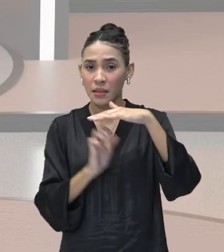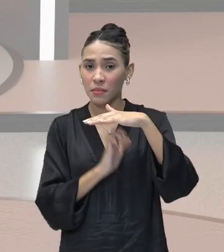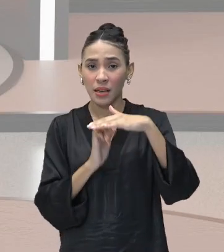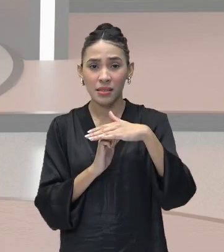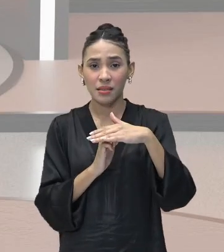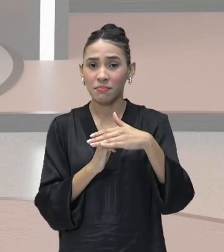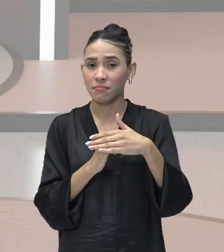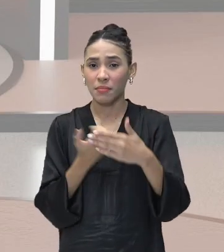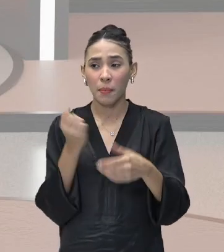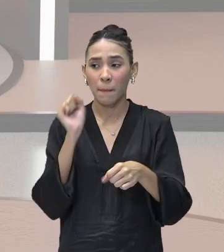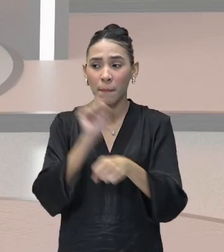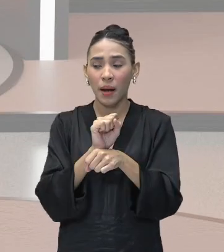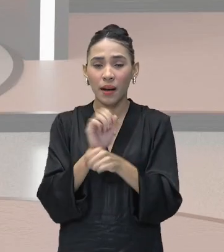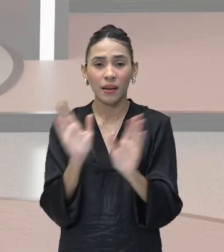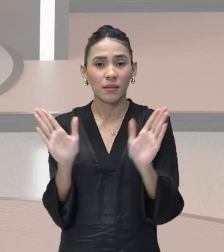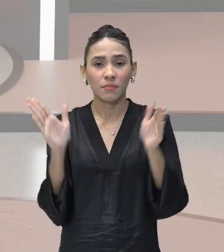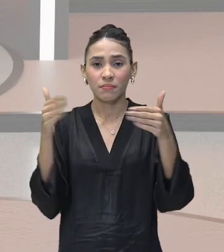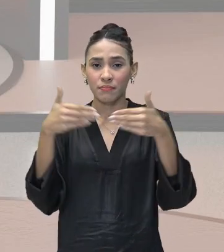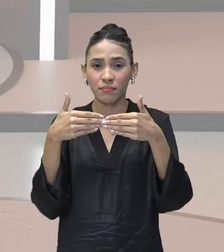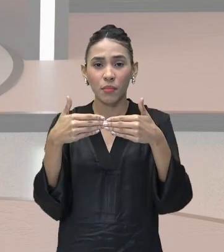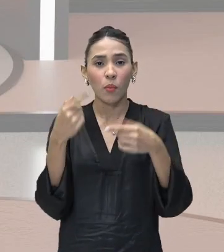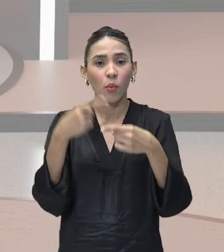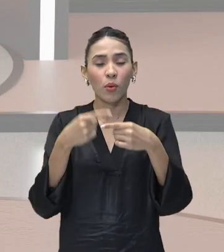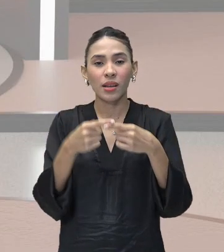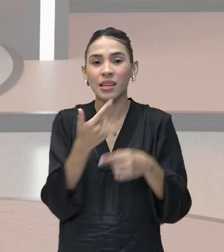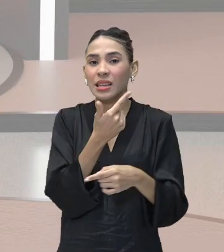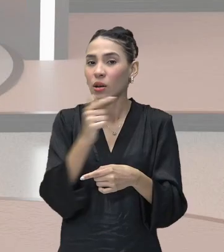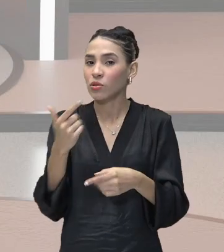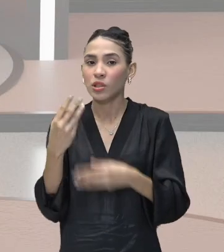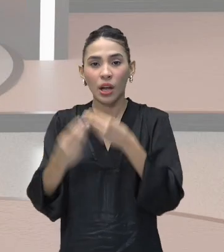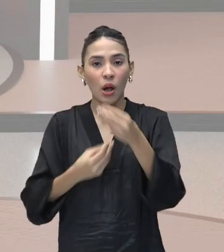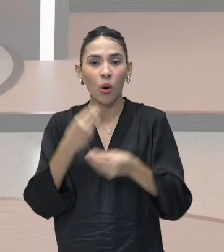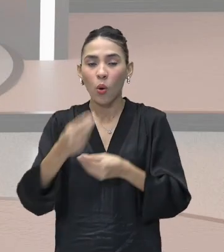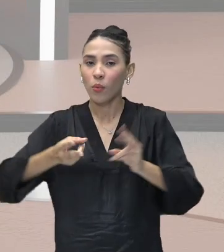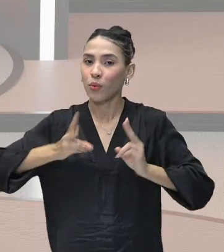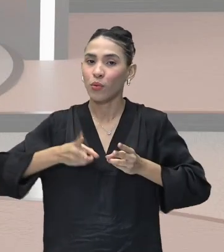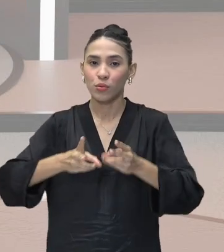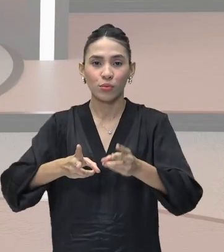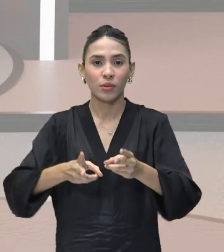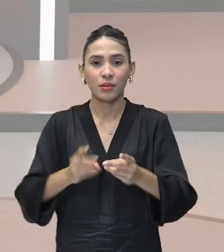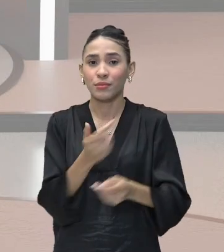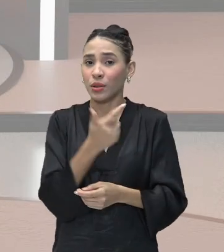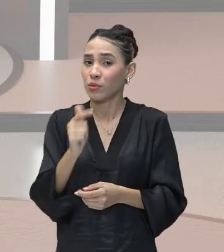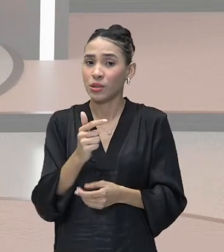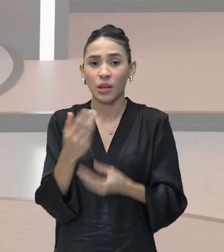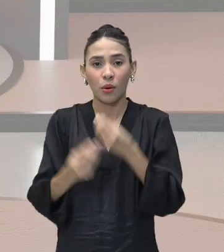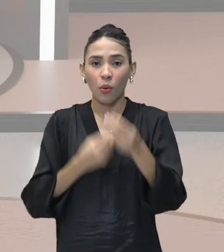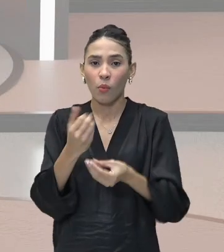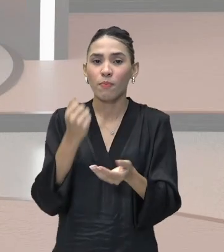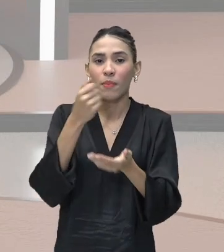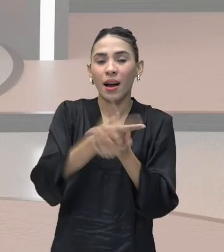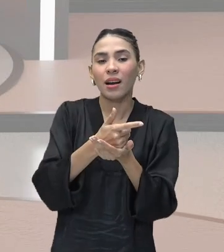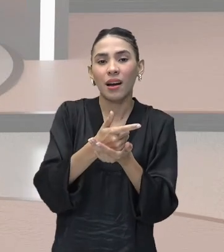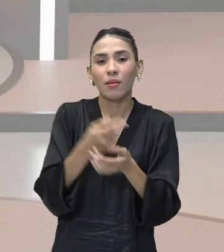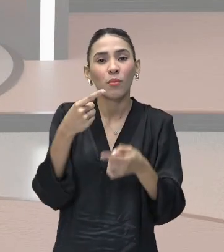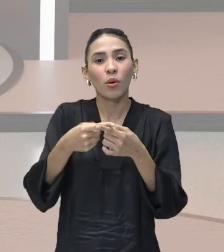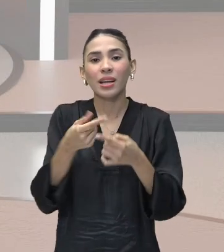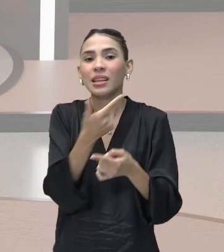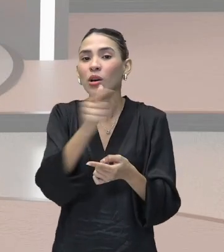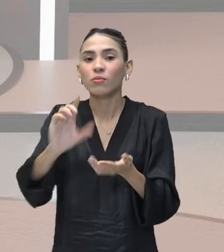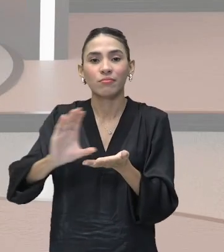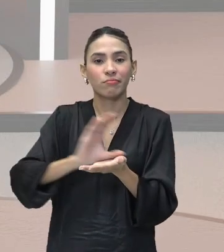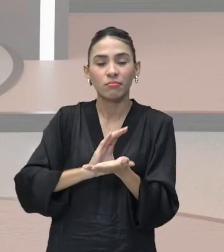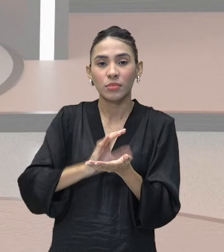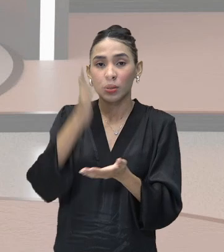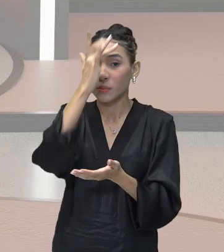empresa simplesmente fechou as portas porque não tinha condições de se manter. Não tinha condições de pagar os seus funcionários porque não tinha lucro. As pessoas